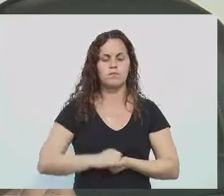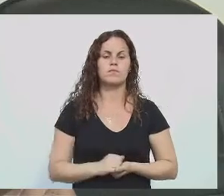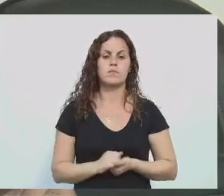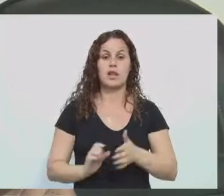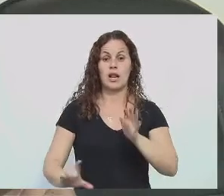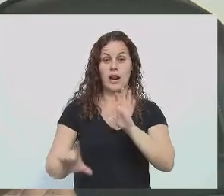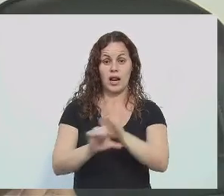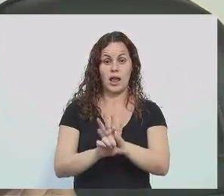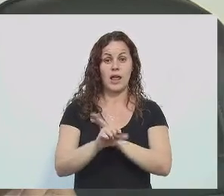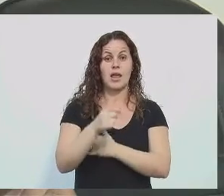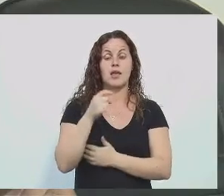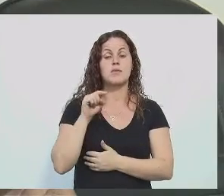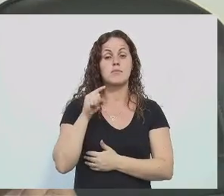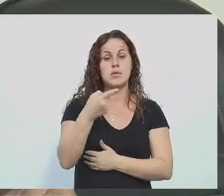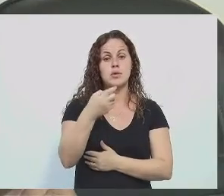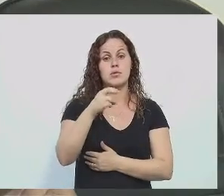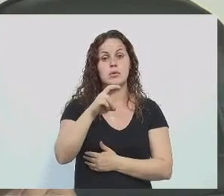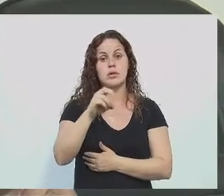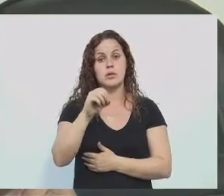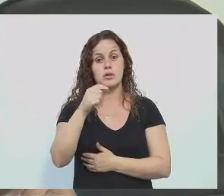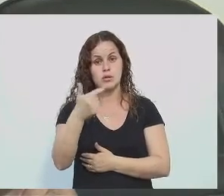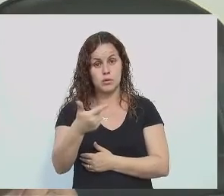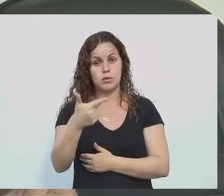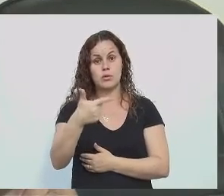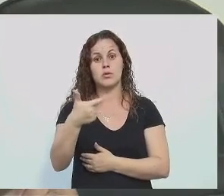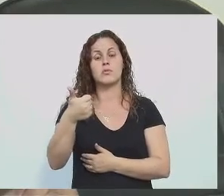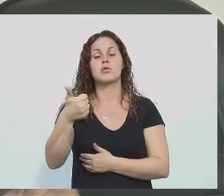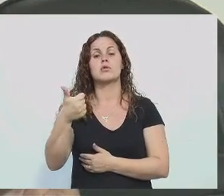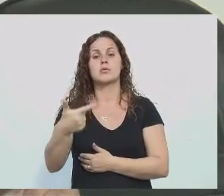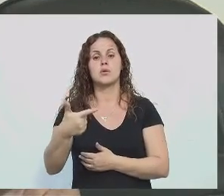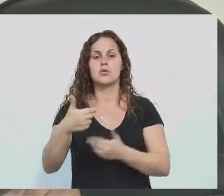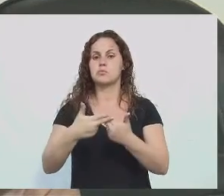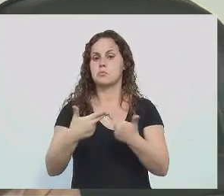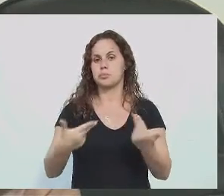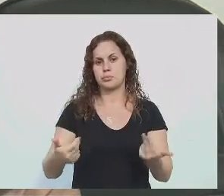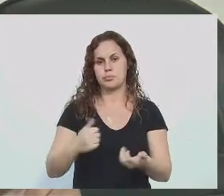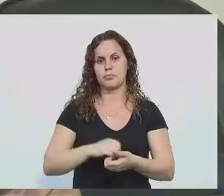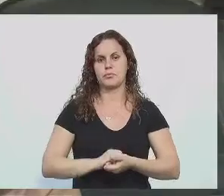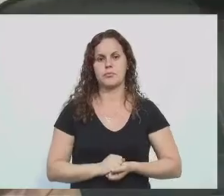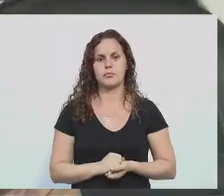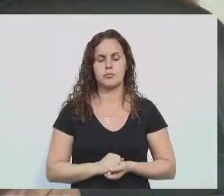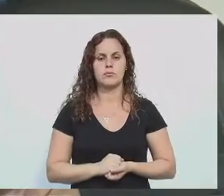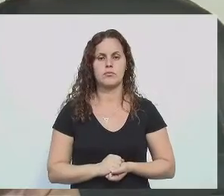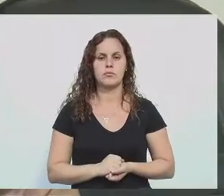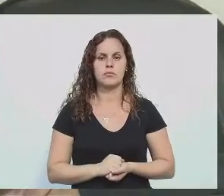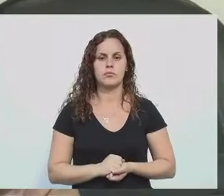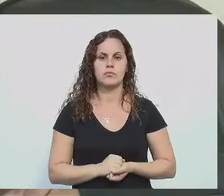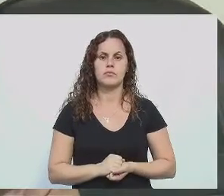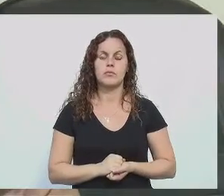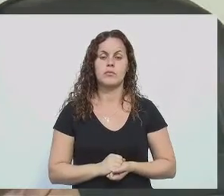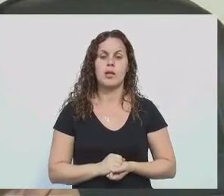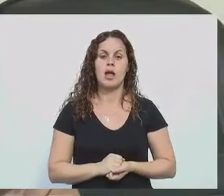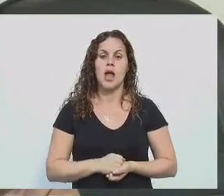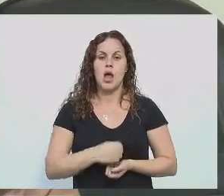lei 1502 de 2002 e da outras providências.